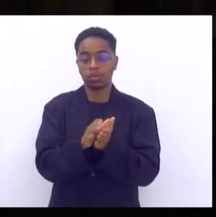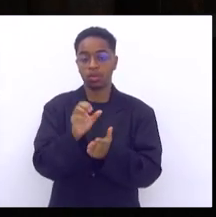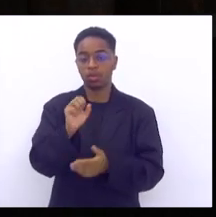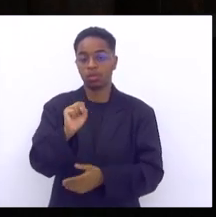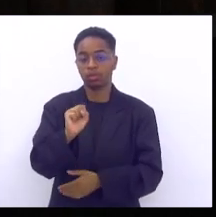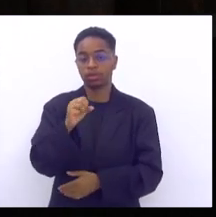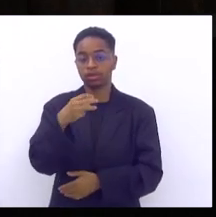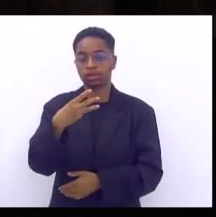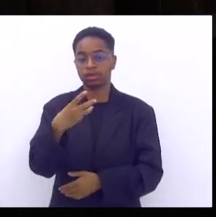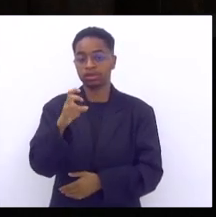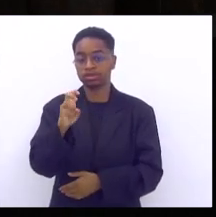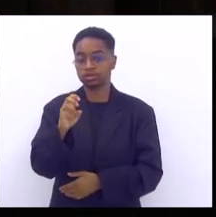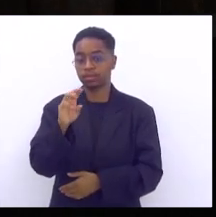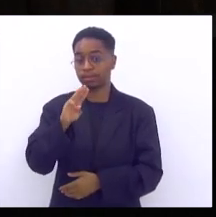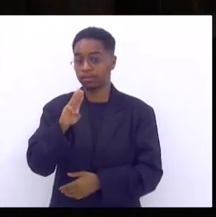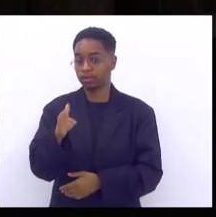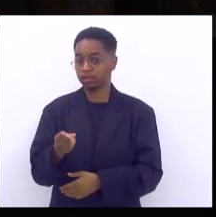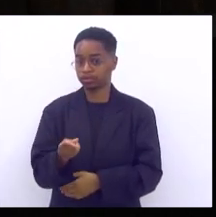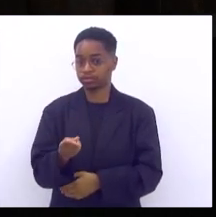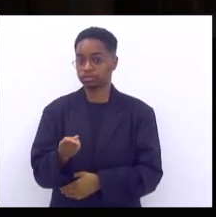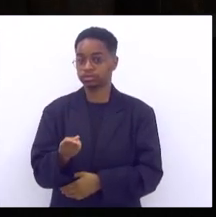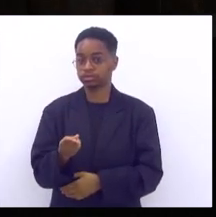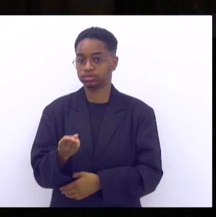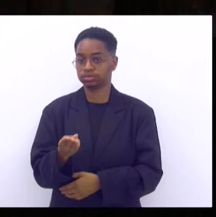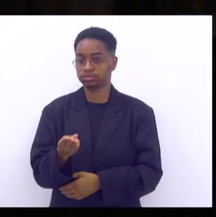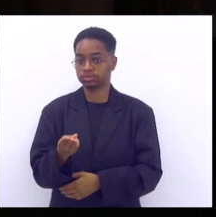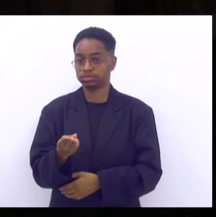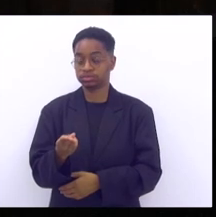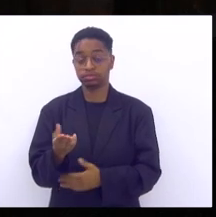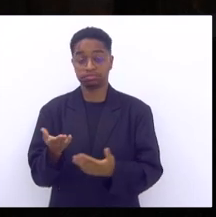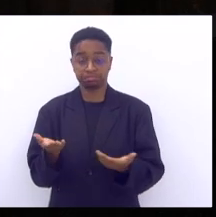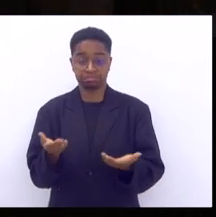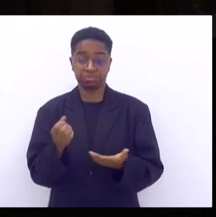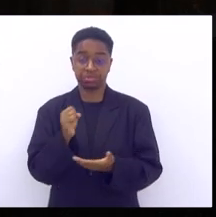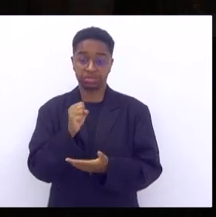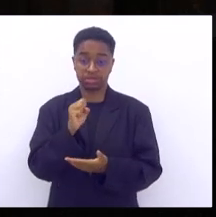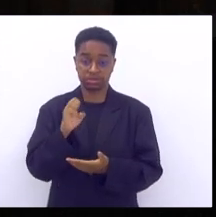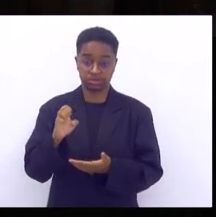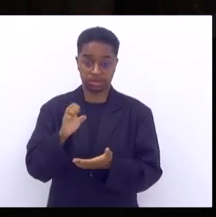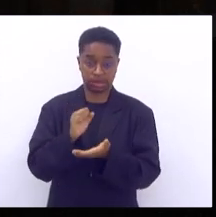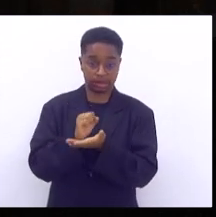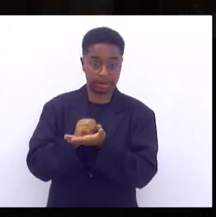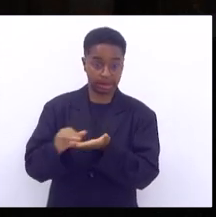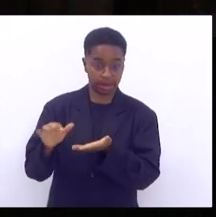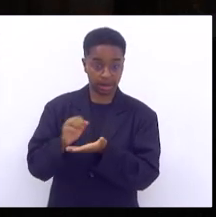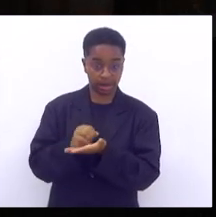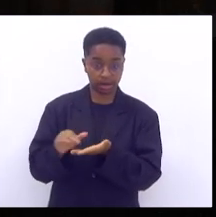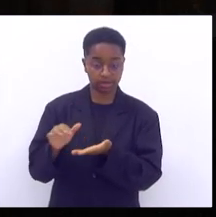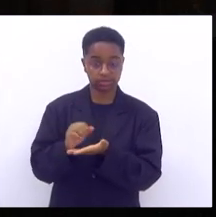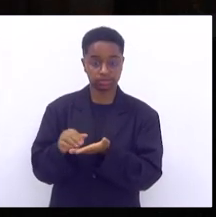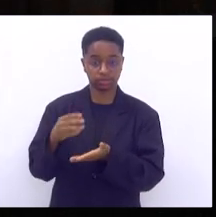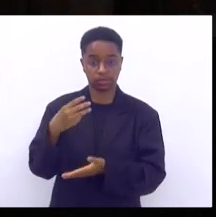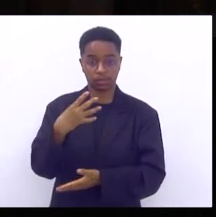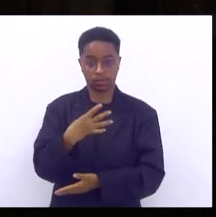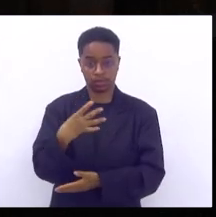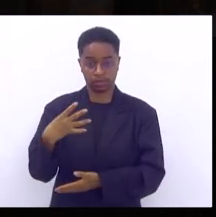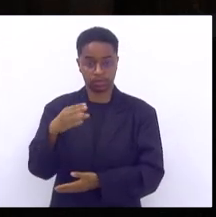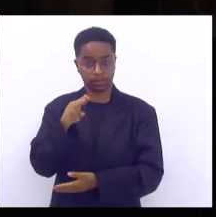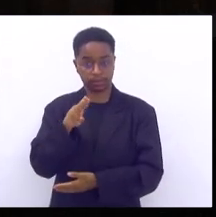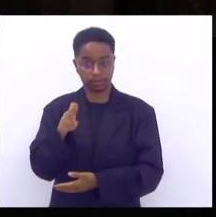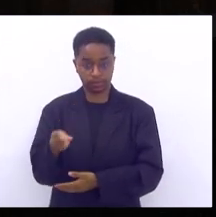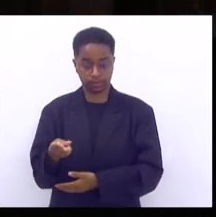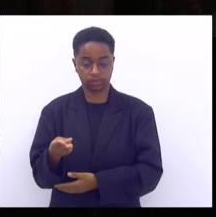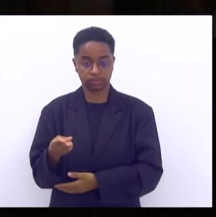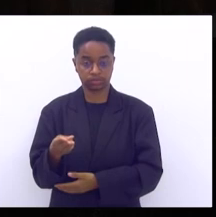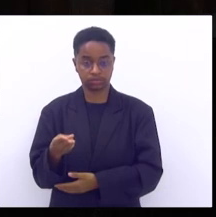835 milhões. Como ele vai gastar, aqui está escrito, 44